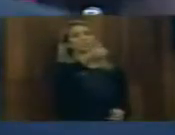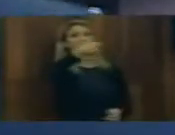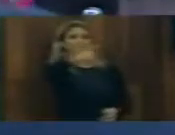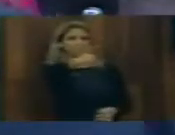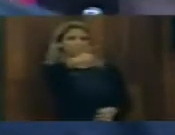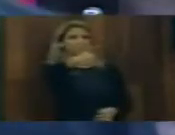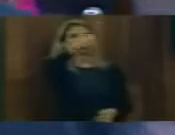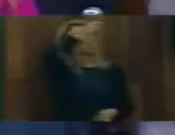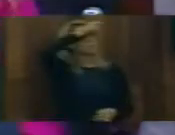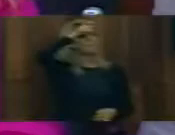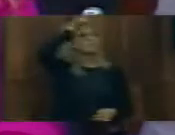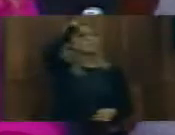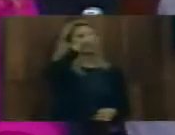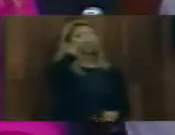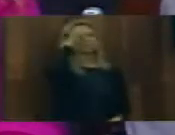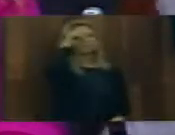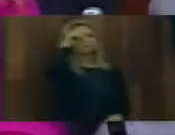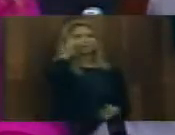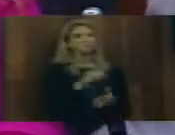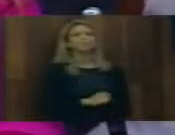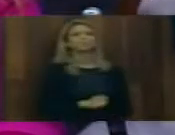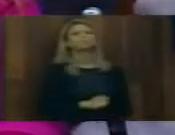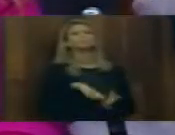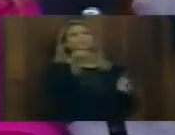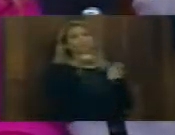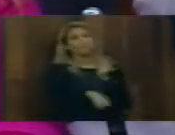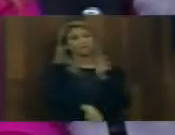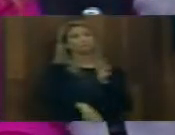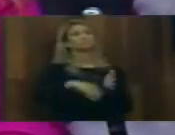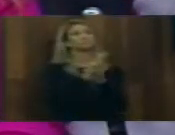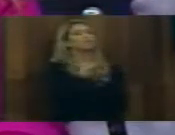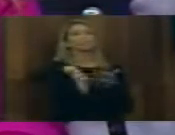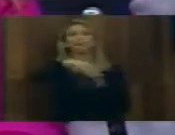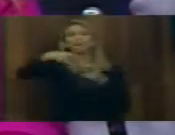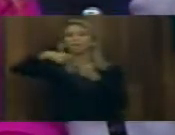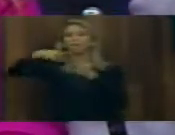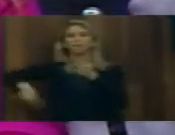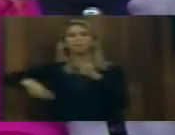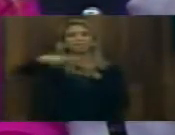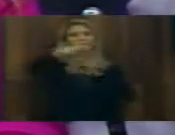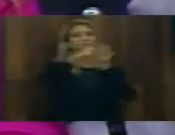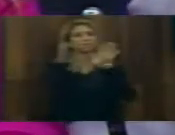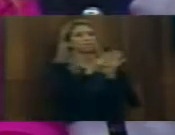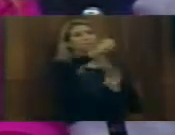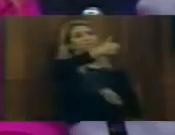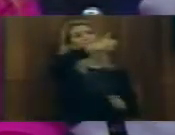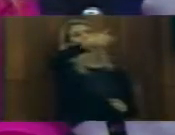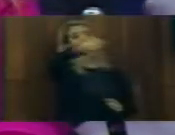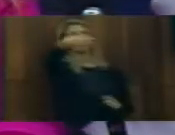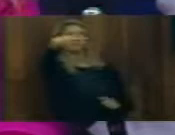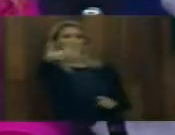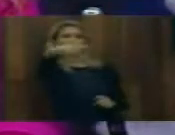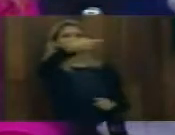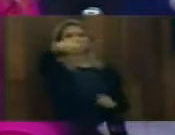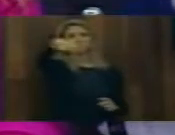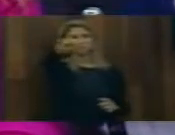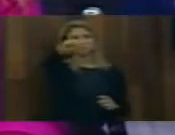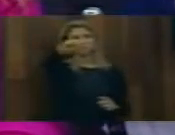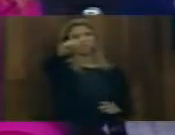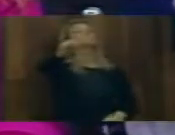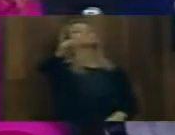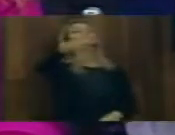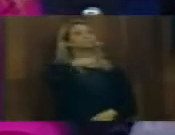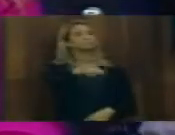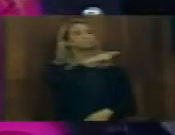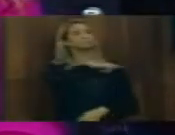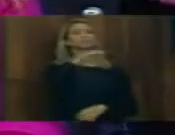0061/2019, Adriano Guilherme de Teves Moreno. Veto total oposto ao projeto de lei número 173/2018, de